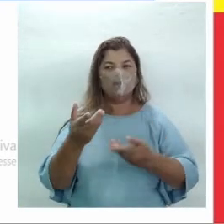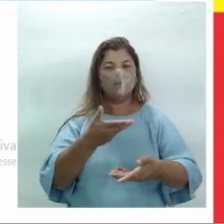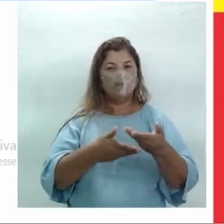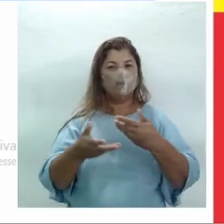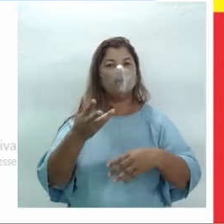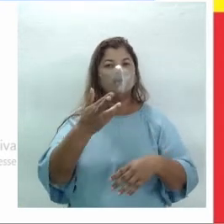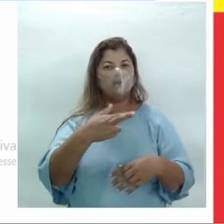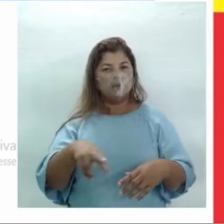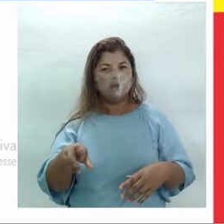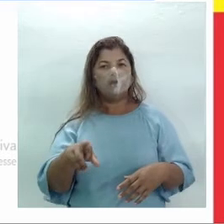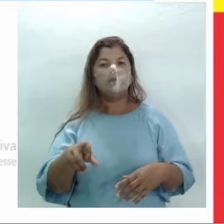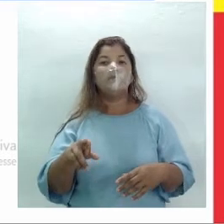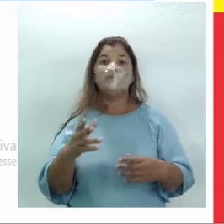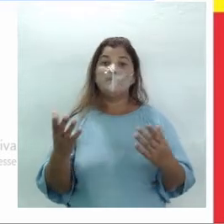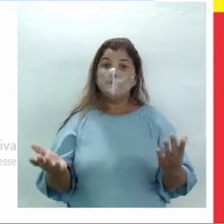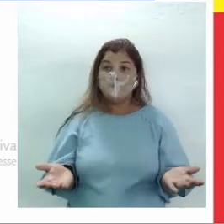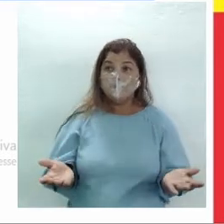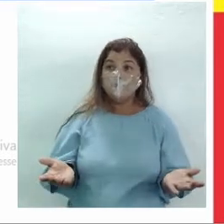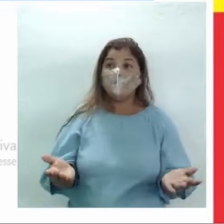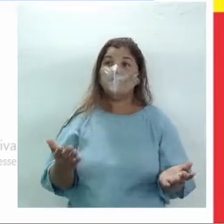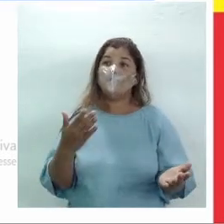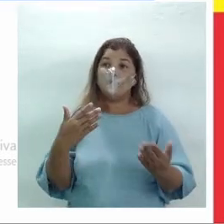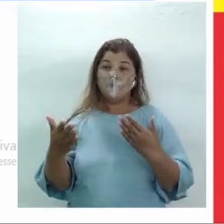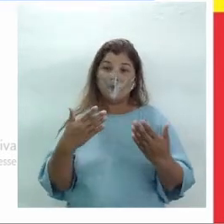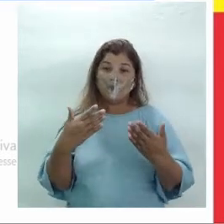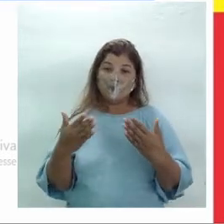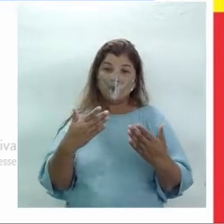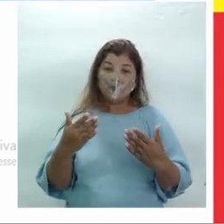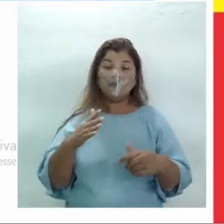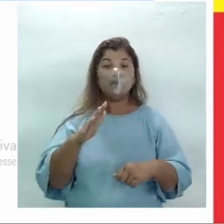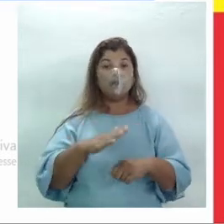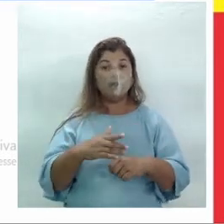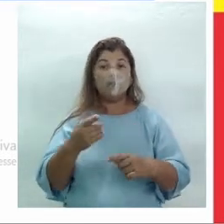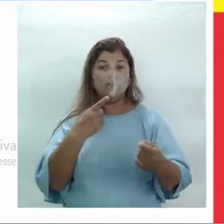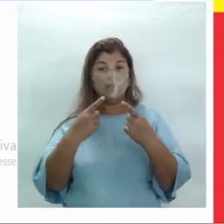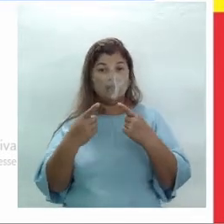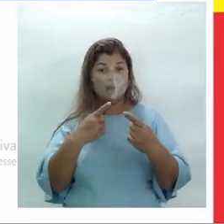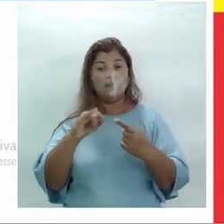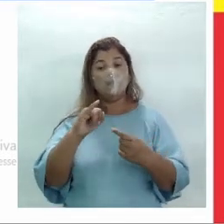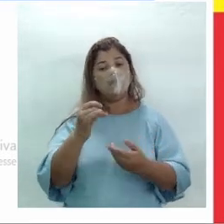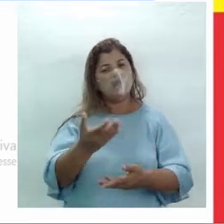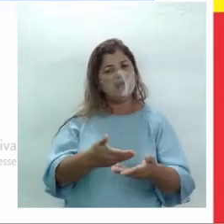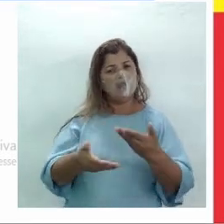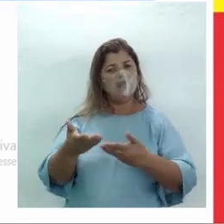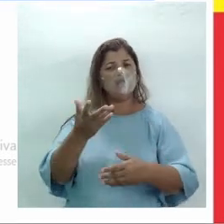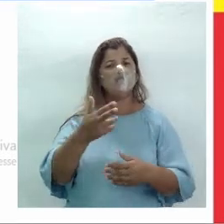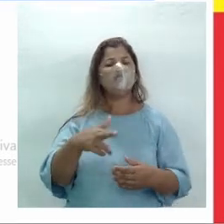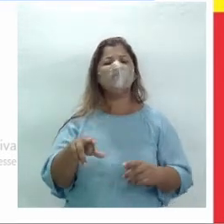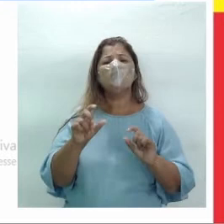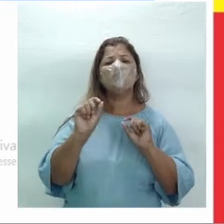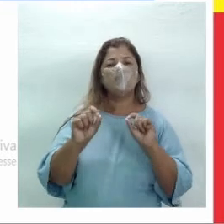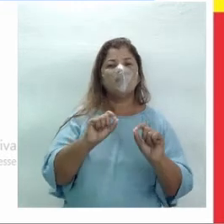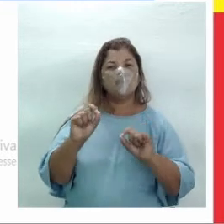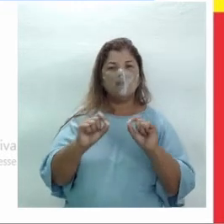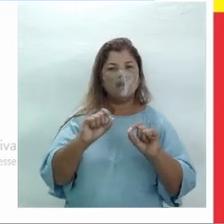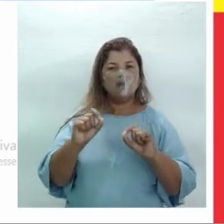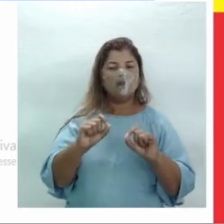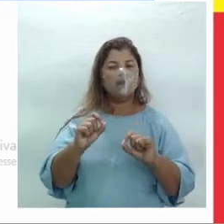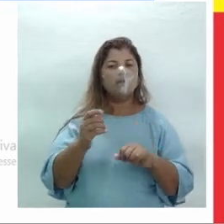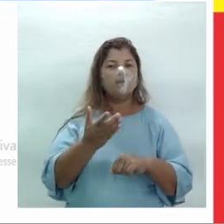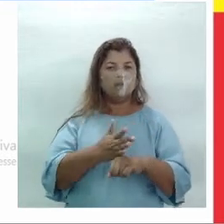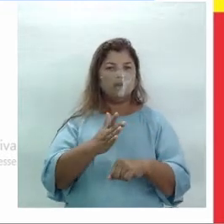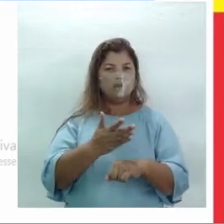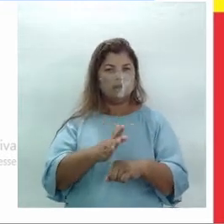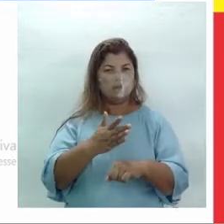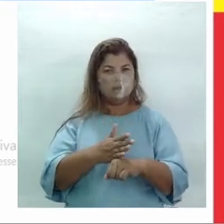diálogo interreligioso. Vejam só, eu comecei falando em diálogo interreligioso, mas o que é isso